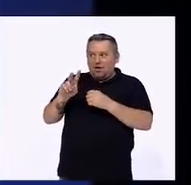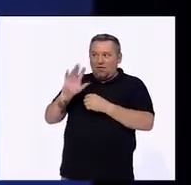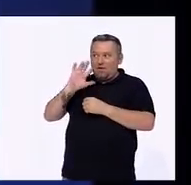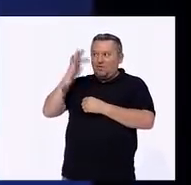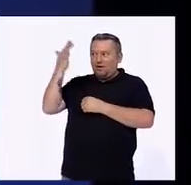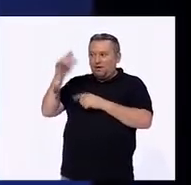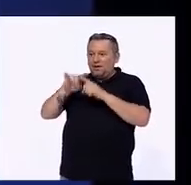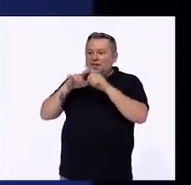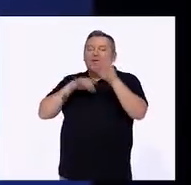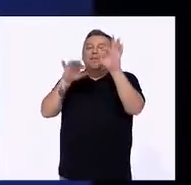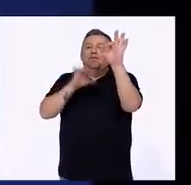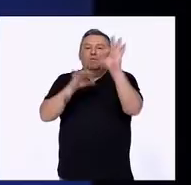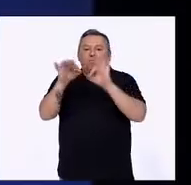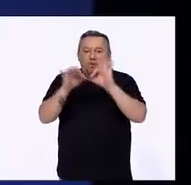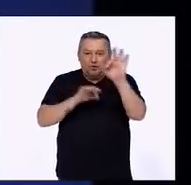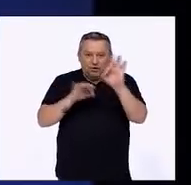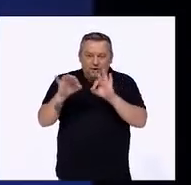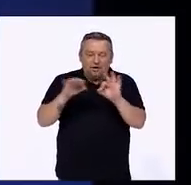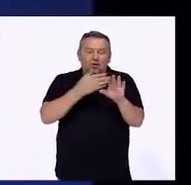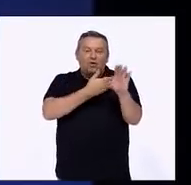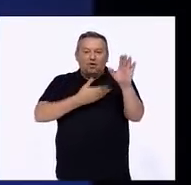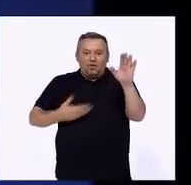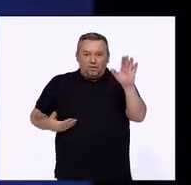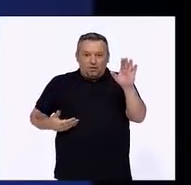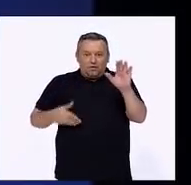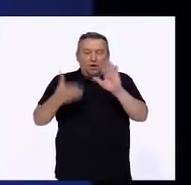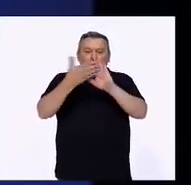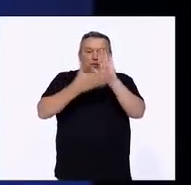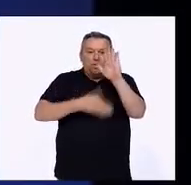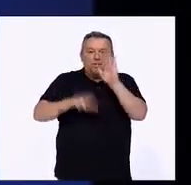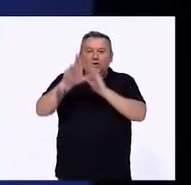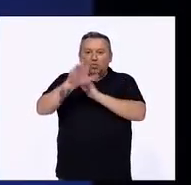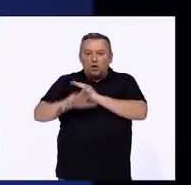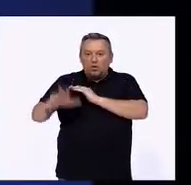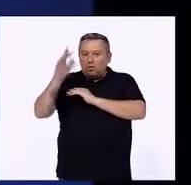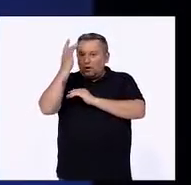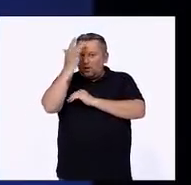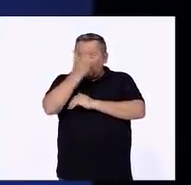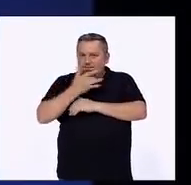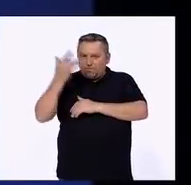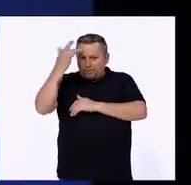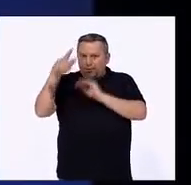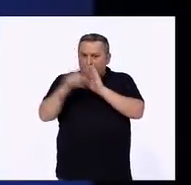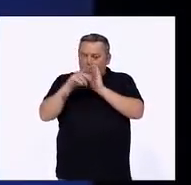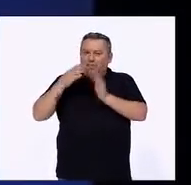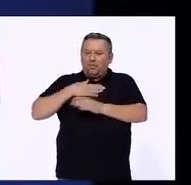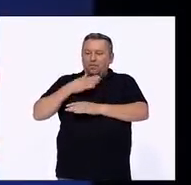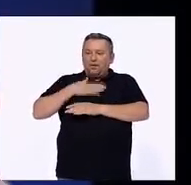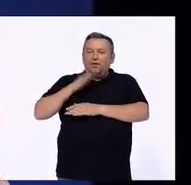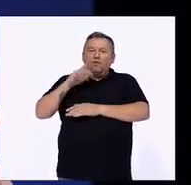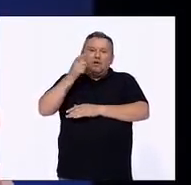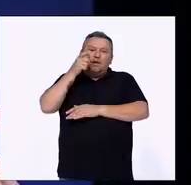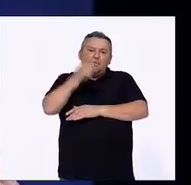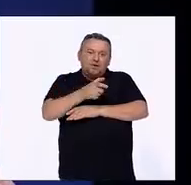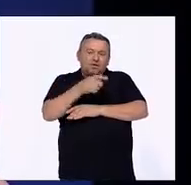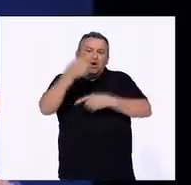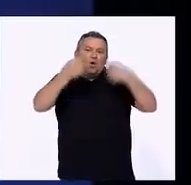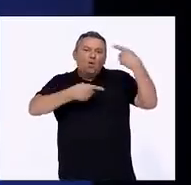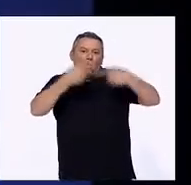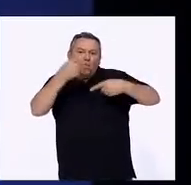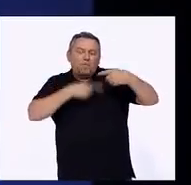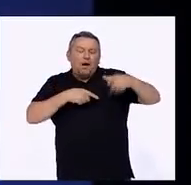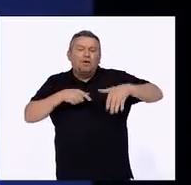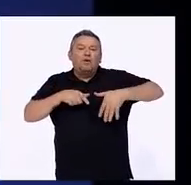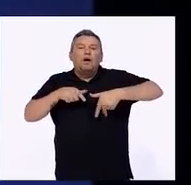temos um projeto de governo. E nesse programa, que era o programa do Lula, que é o do Haddad, que é o meu, nós temos já previstos mecanismos de combate à